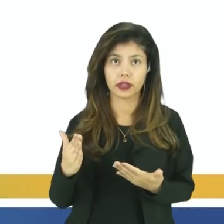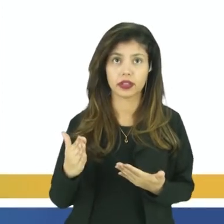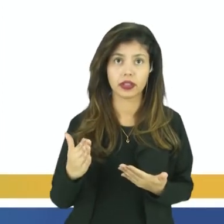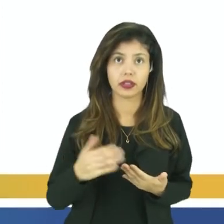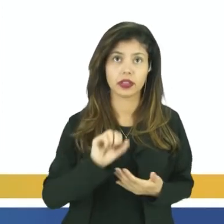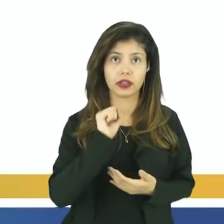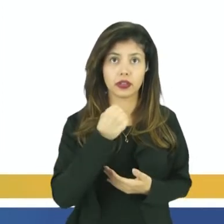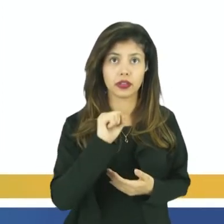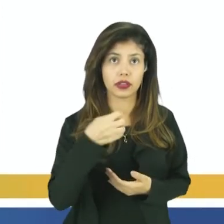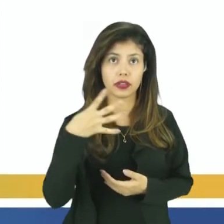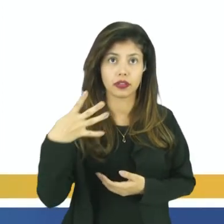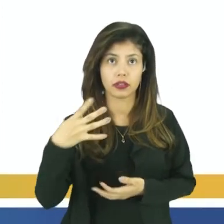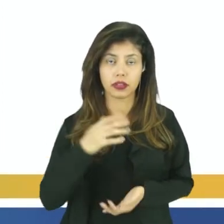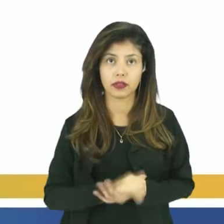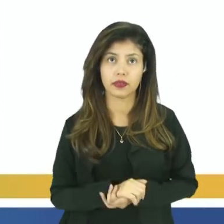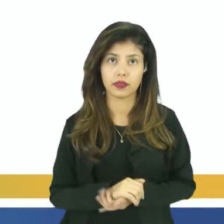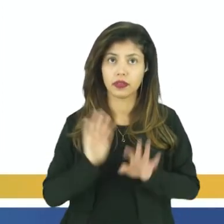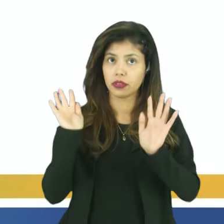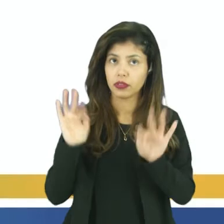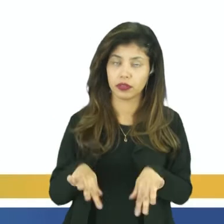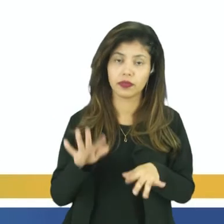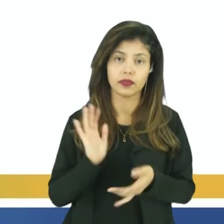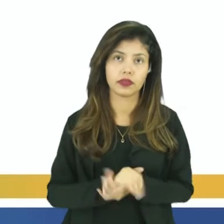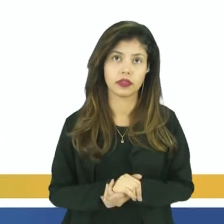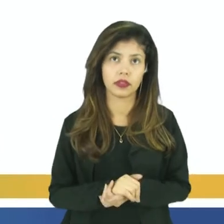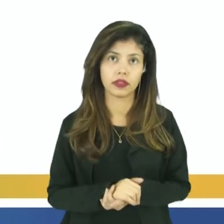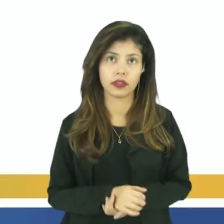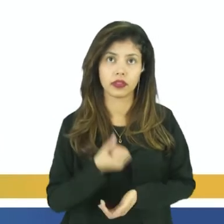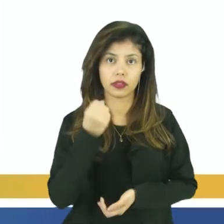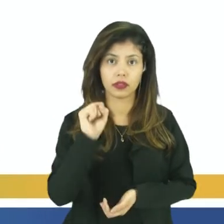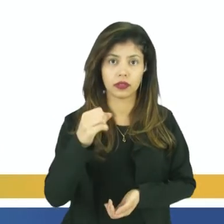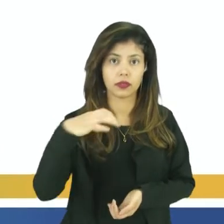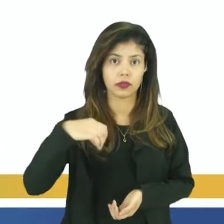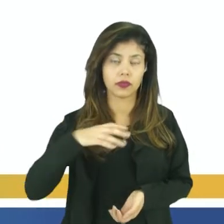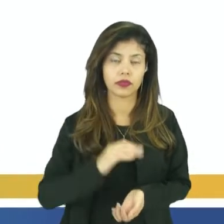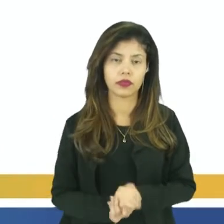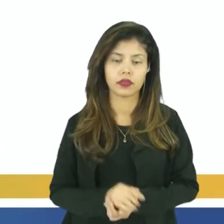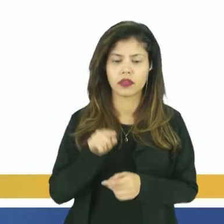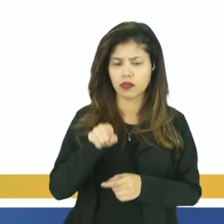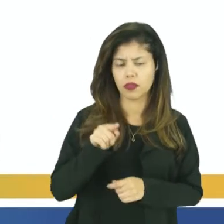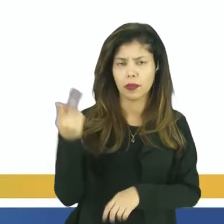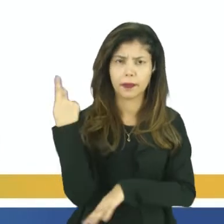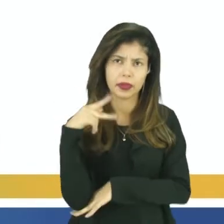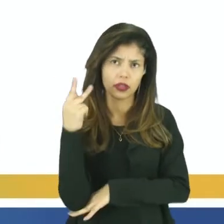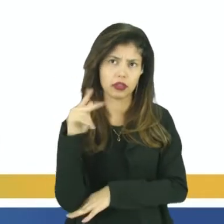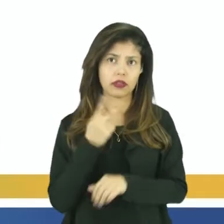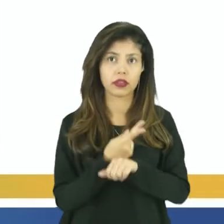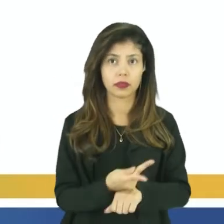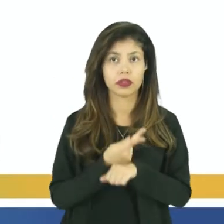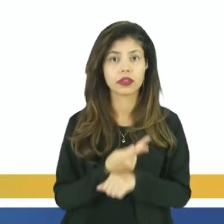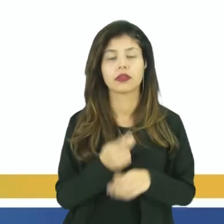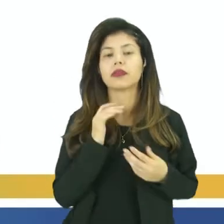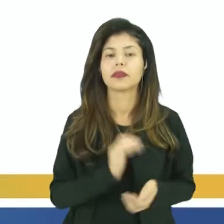com 84 e finaliza em 89. Então esse foi o período da